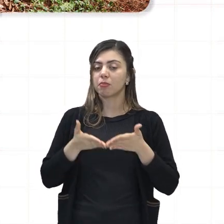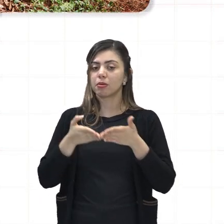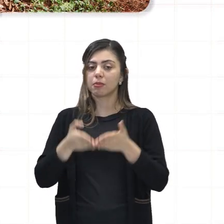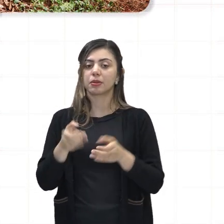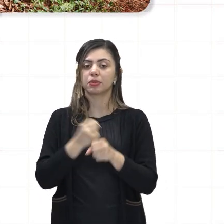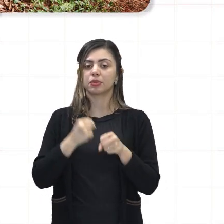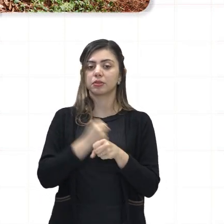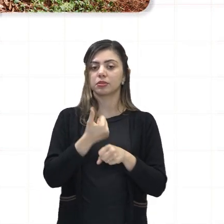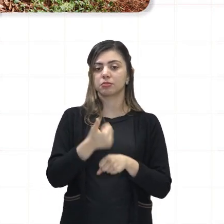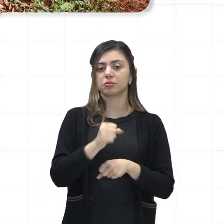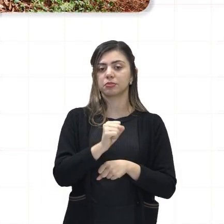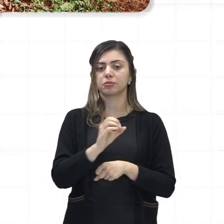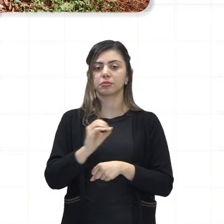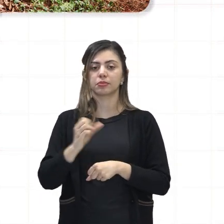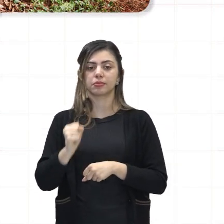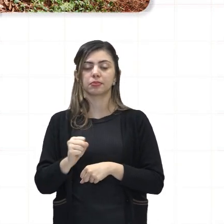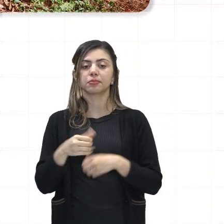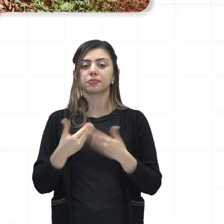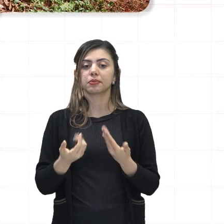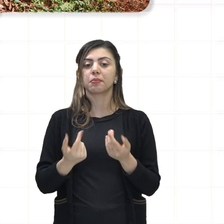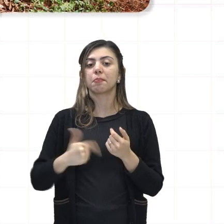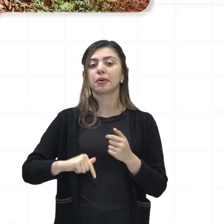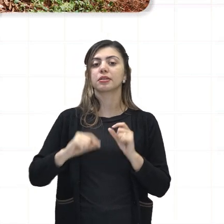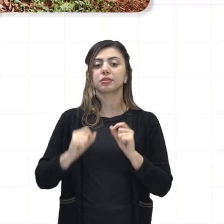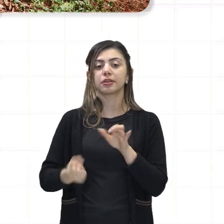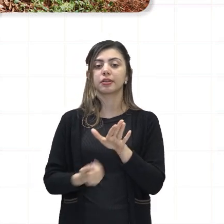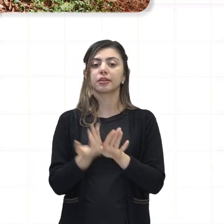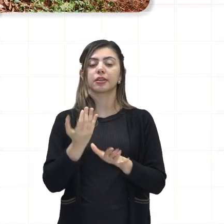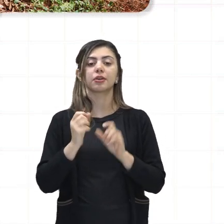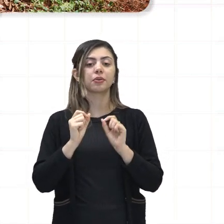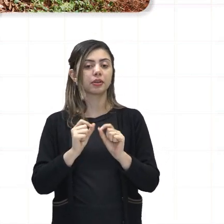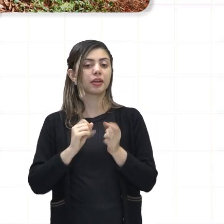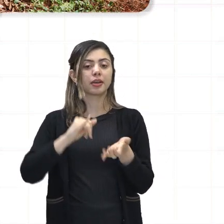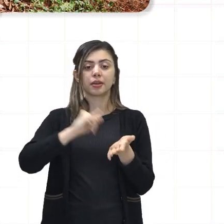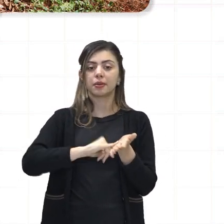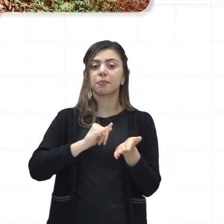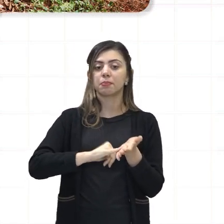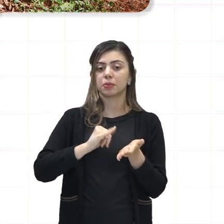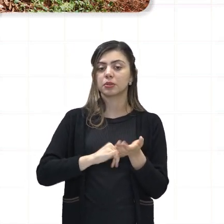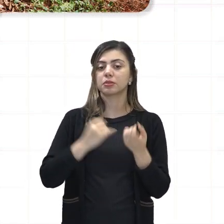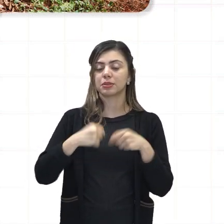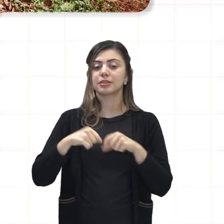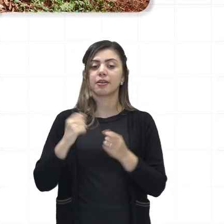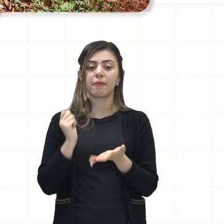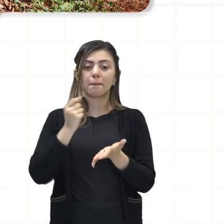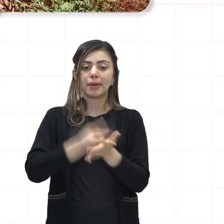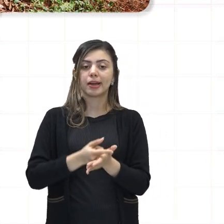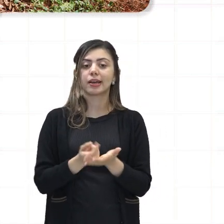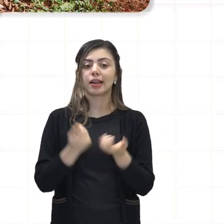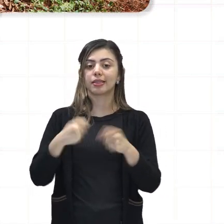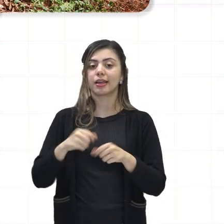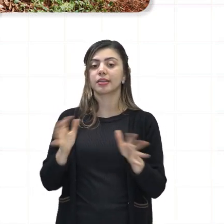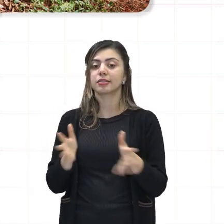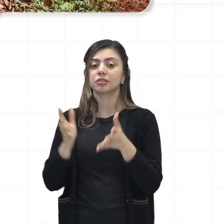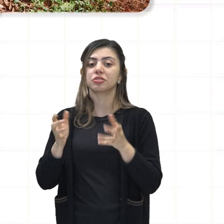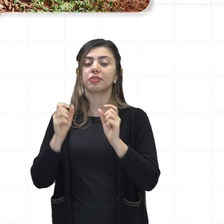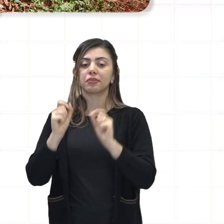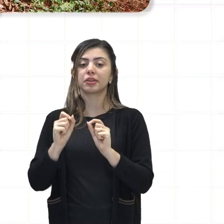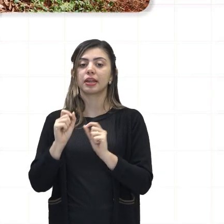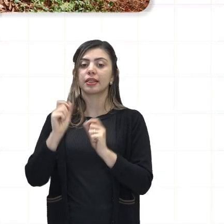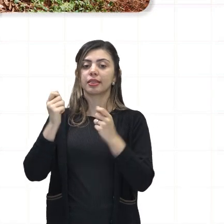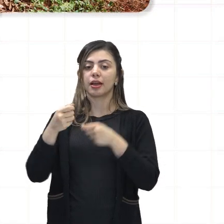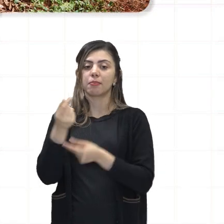amigas em 1808 e a criação de tarifas alfandegárias visavam estimular o comércio exterior e impulsionar